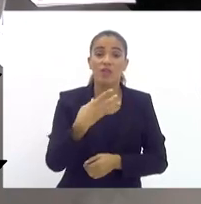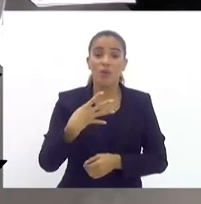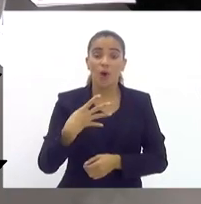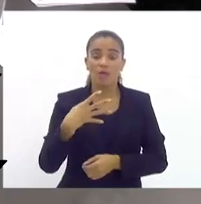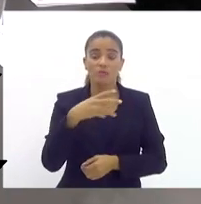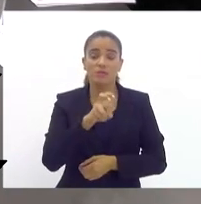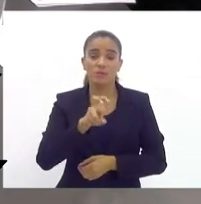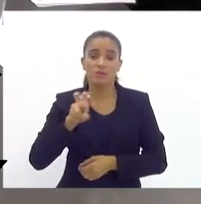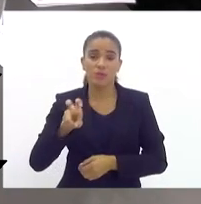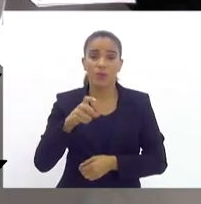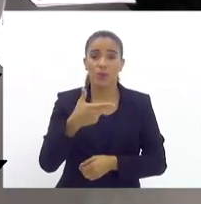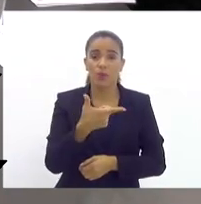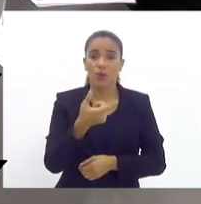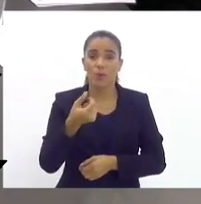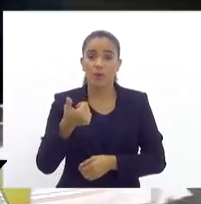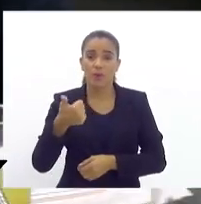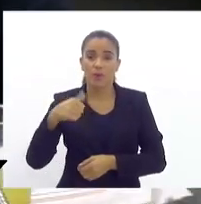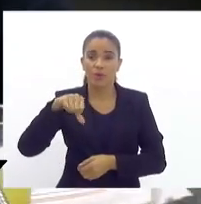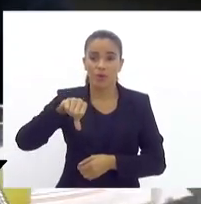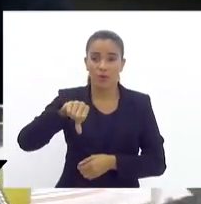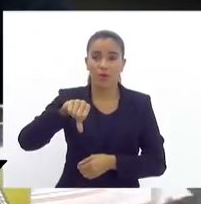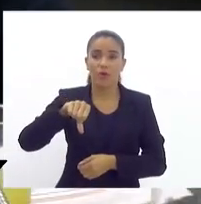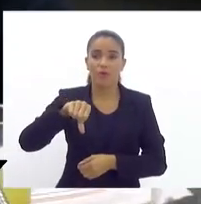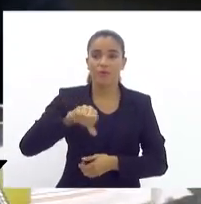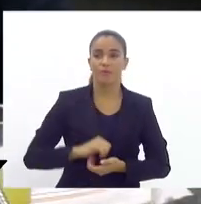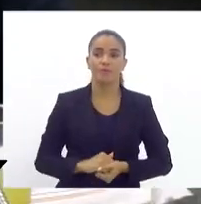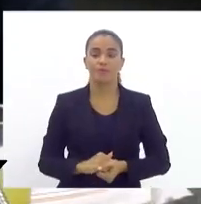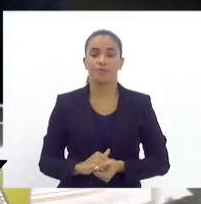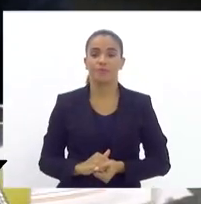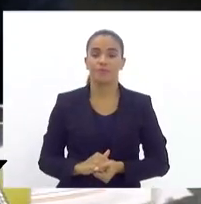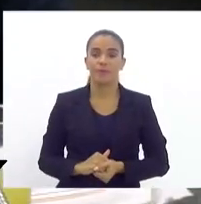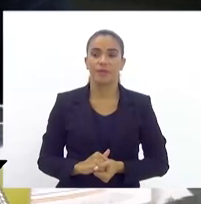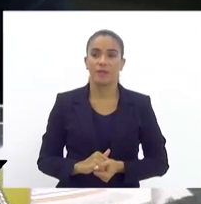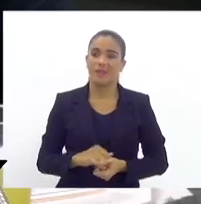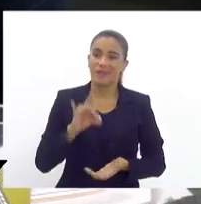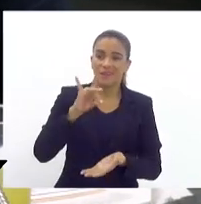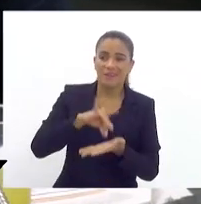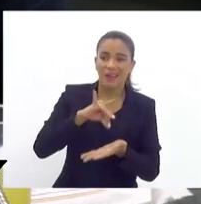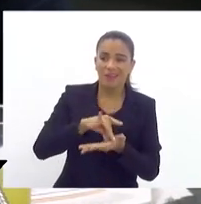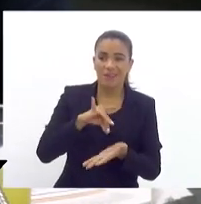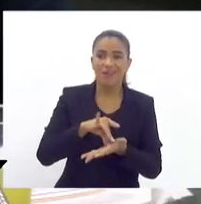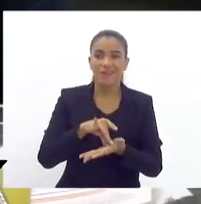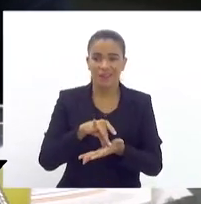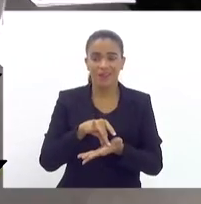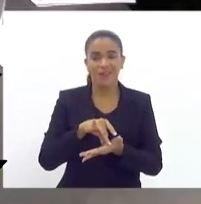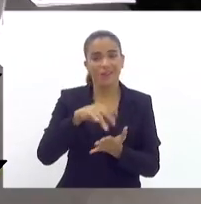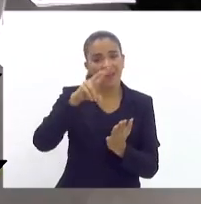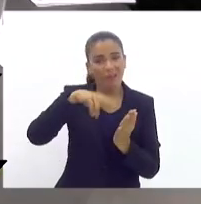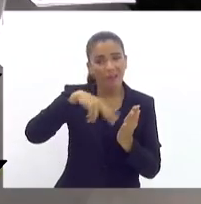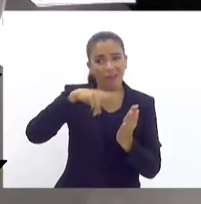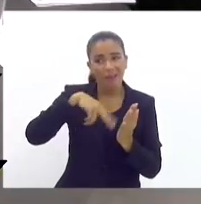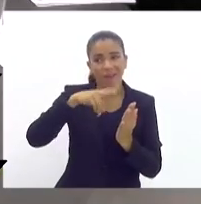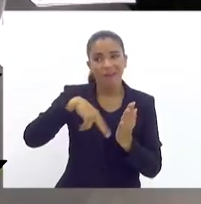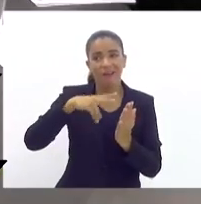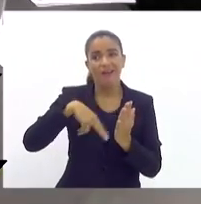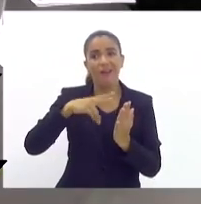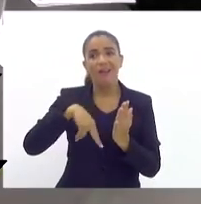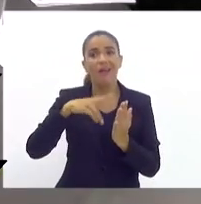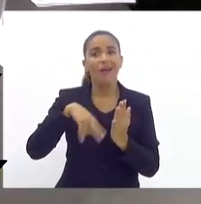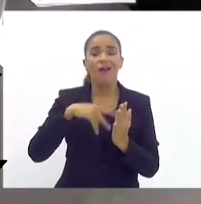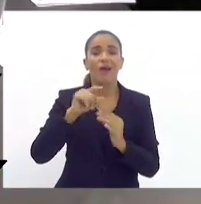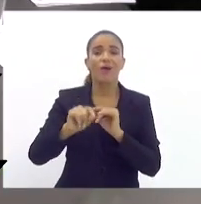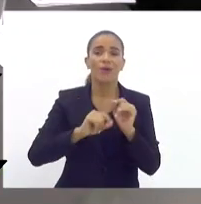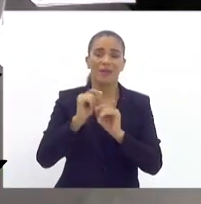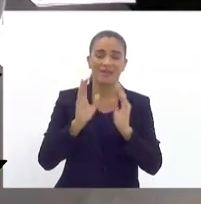2455 de 2009. De autoria 2455 de 2009. Na verdade, o que acontece... Autoria do deputado Alair Correia, deputado doutor Serginho. É que,